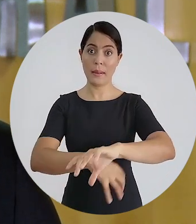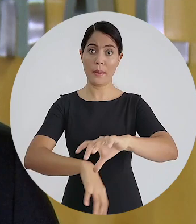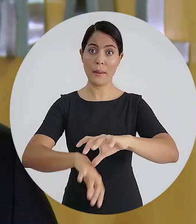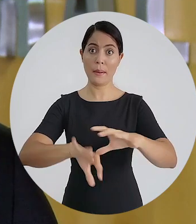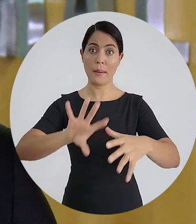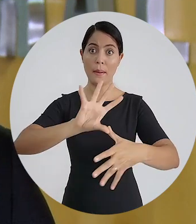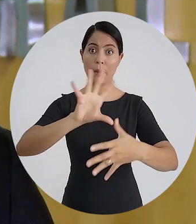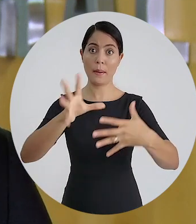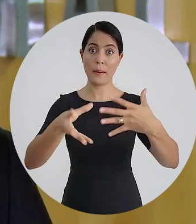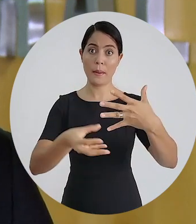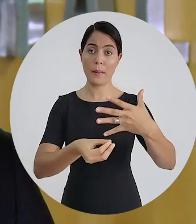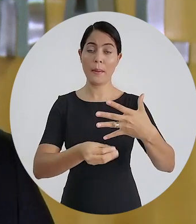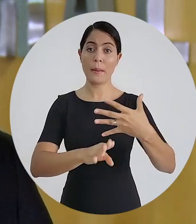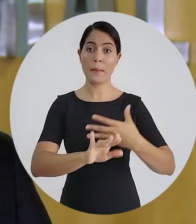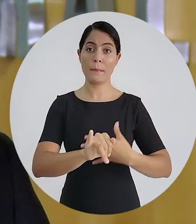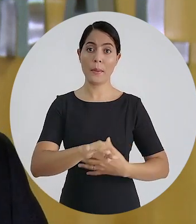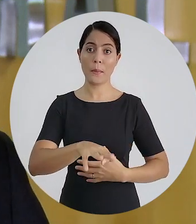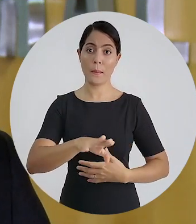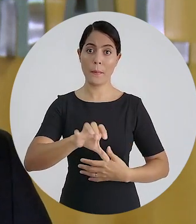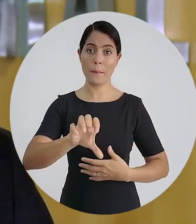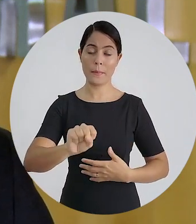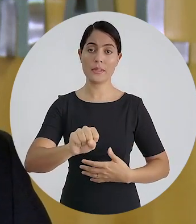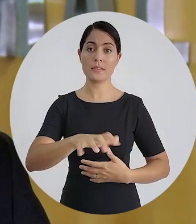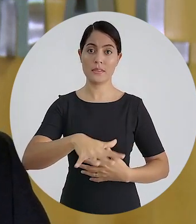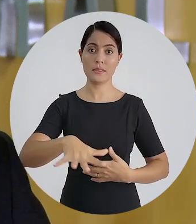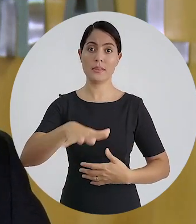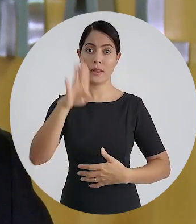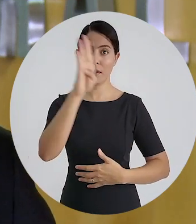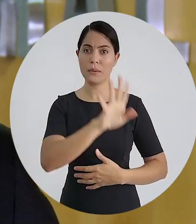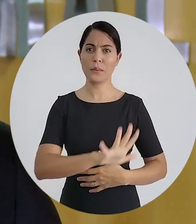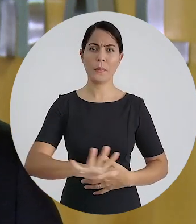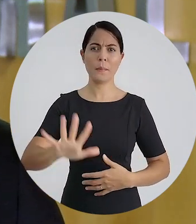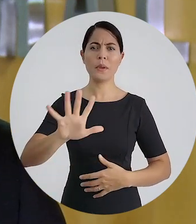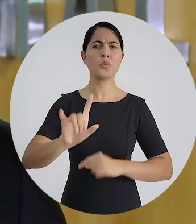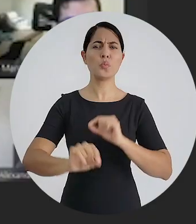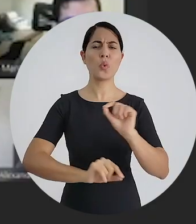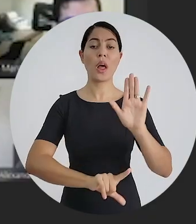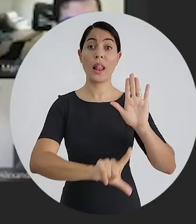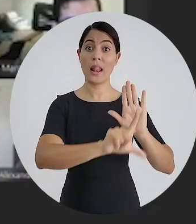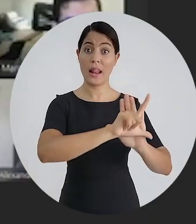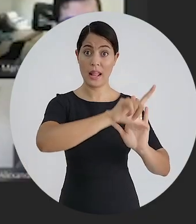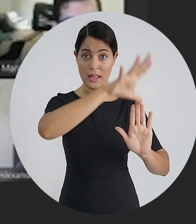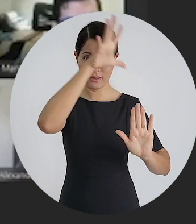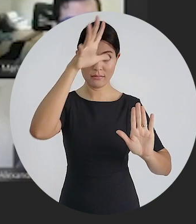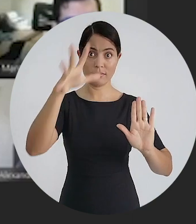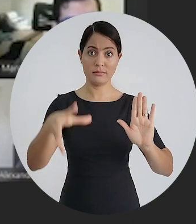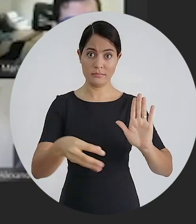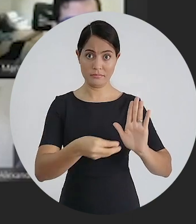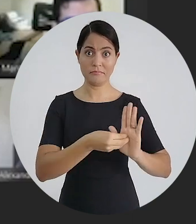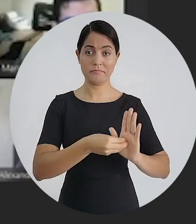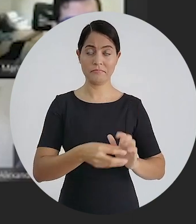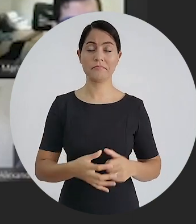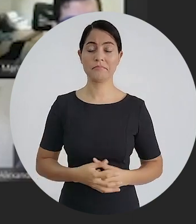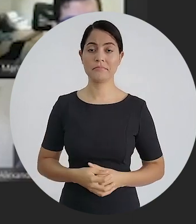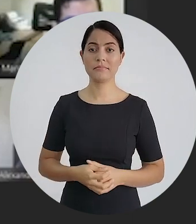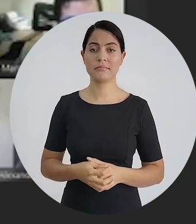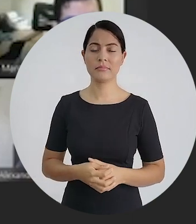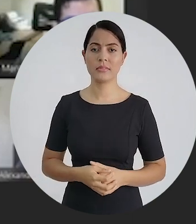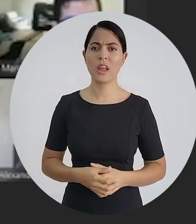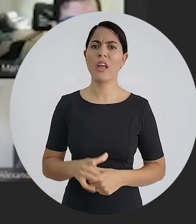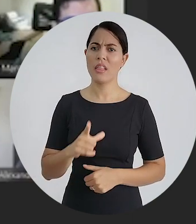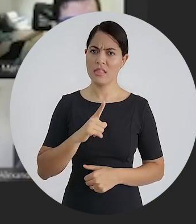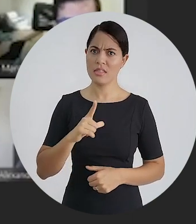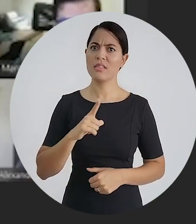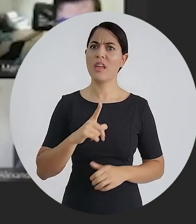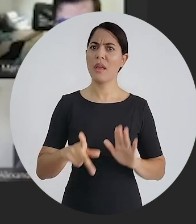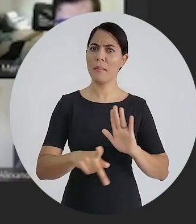brasileiros, sobretudo ao novo Código Florestal e à Lei da Mata Atlântica. Como o despacho 4410 do Ministério do